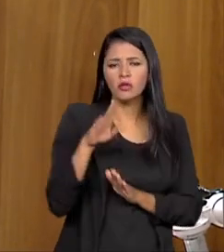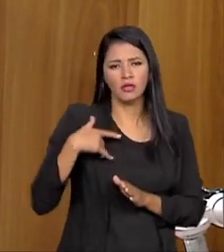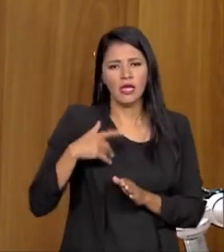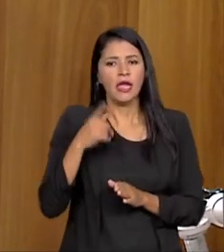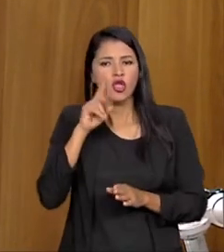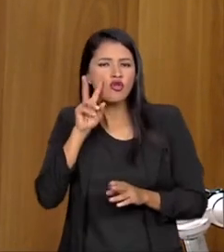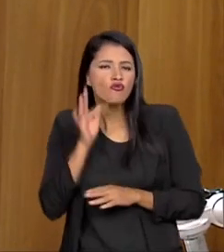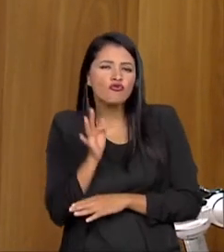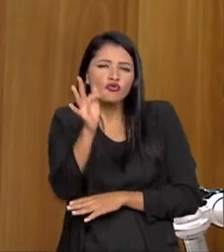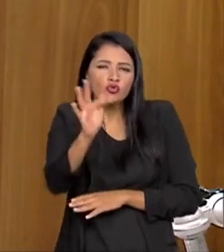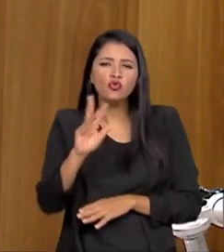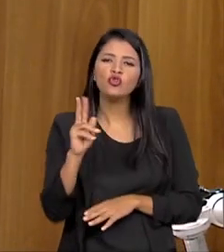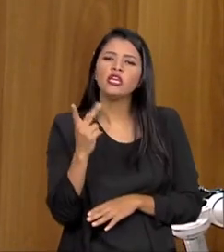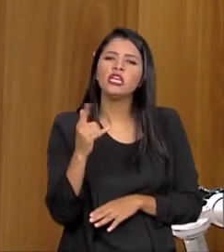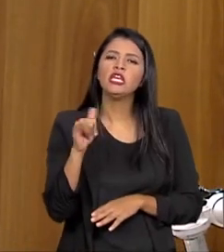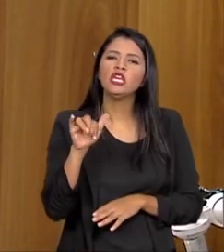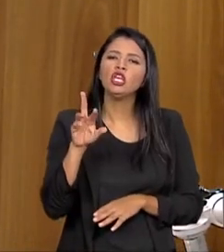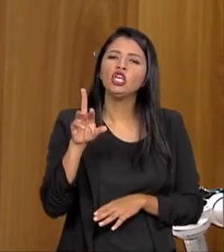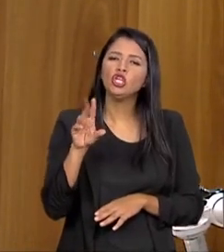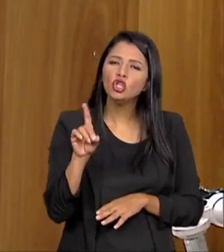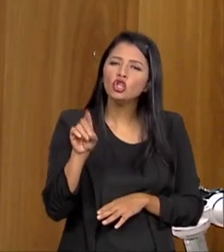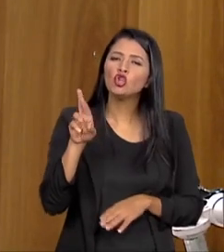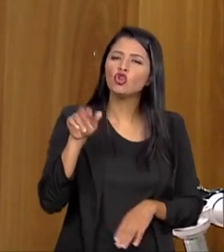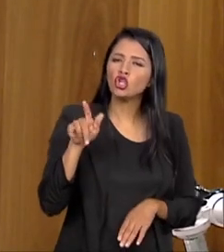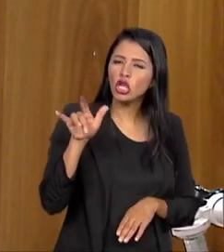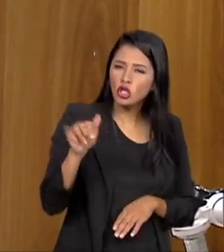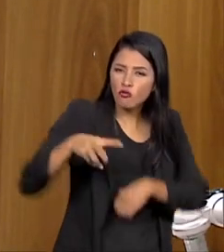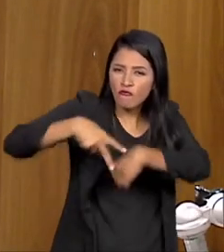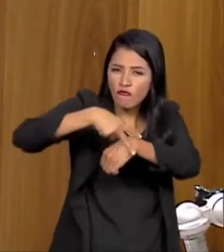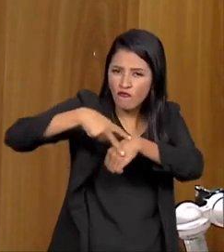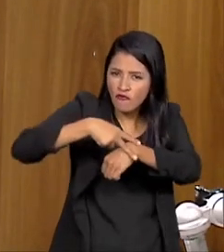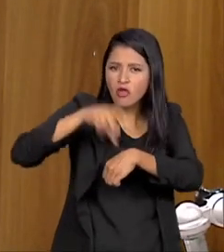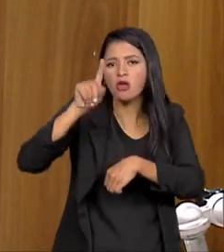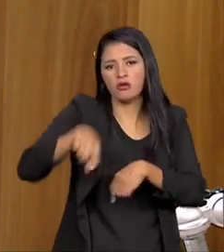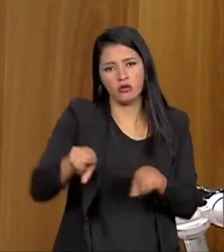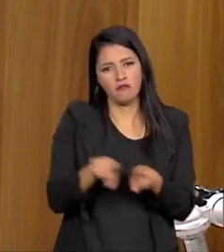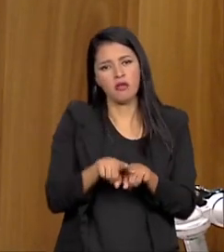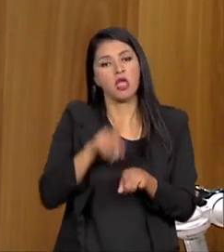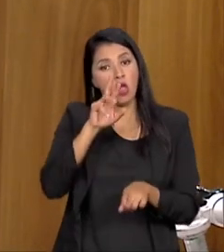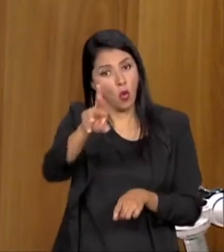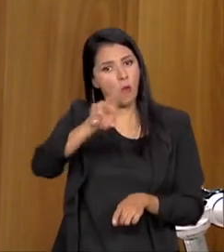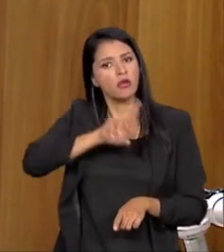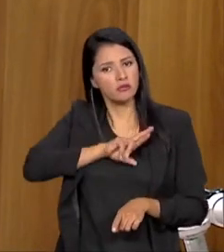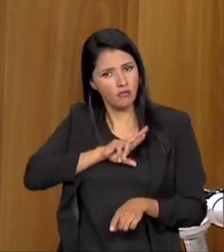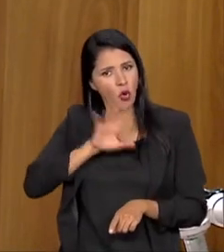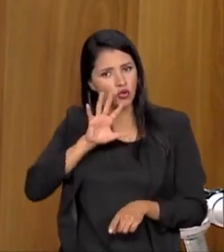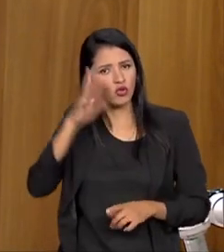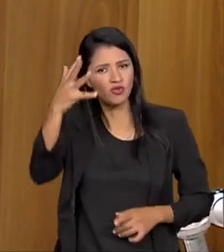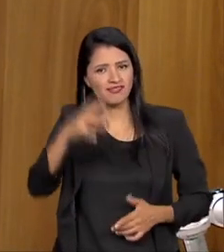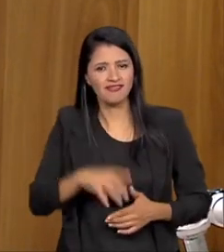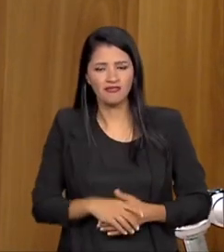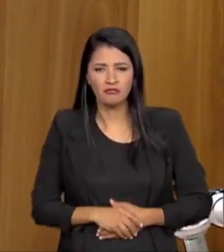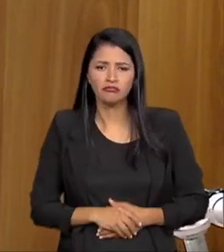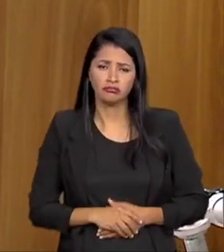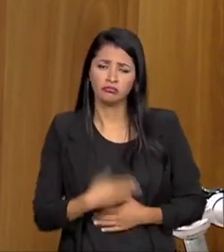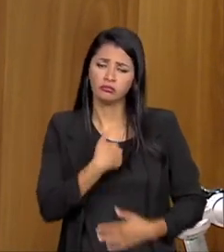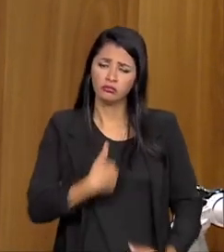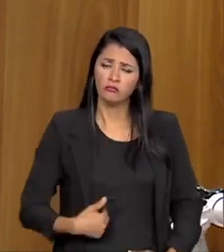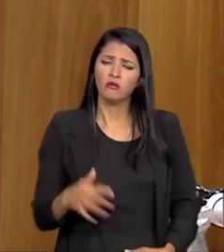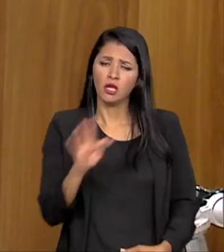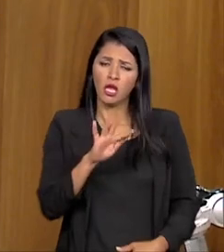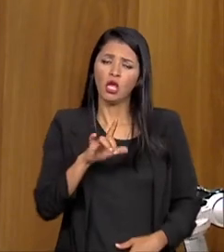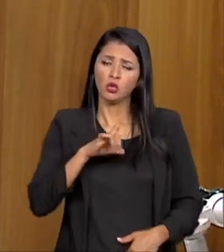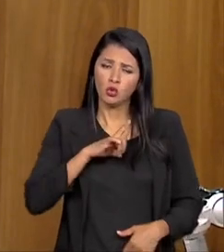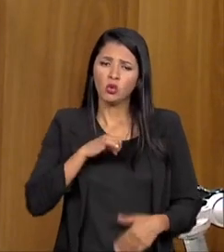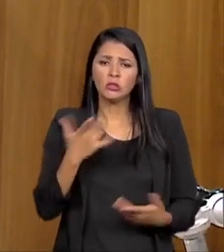Verde como uma grande solução para descarbonização Global Então acho que o Brasil o governo federal trouxe políticas Racionais e eu gosto